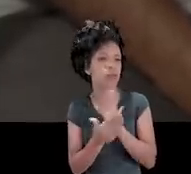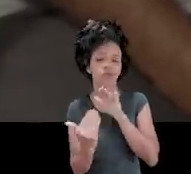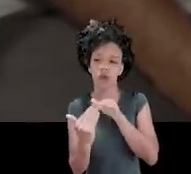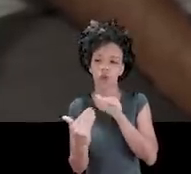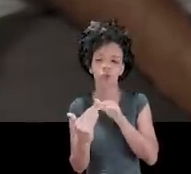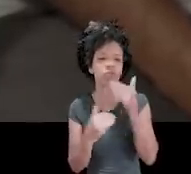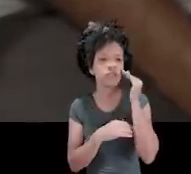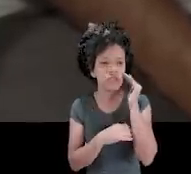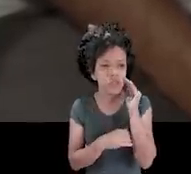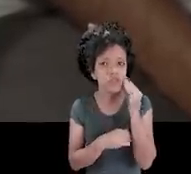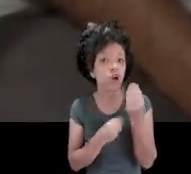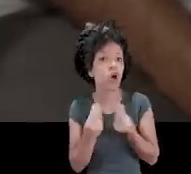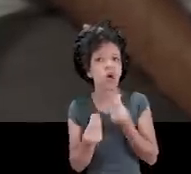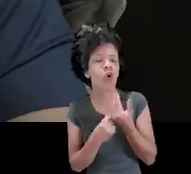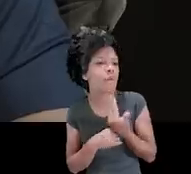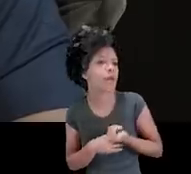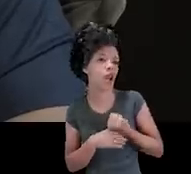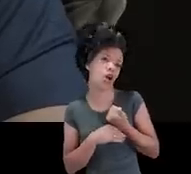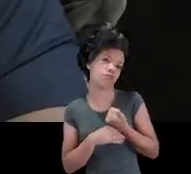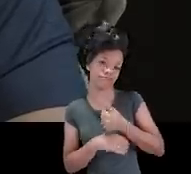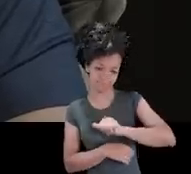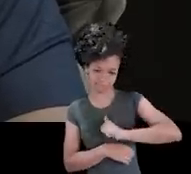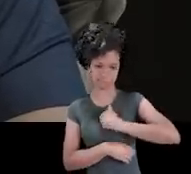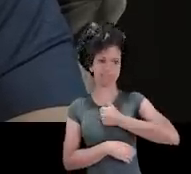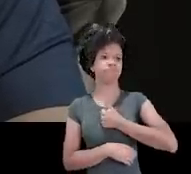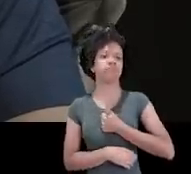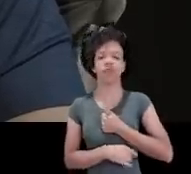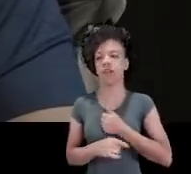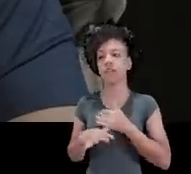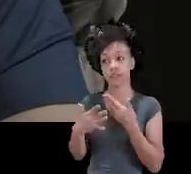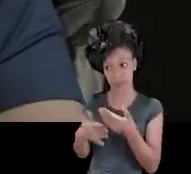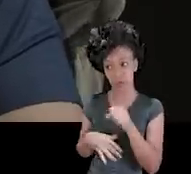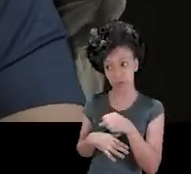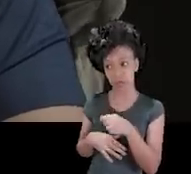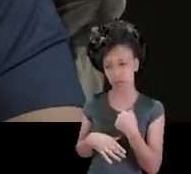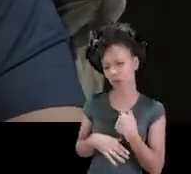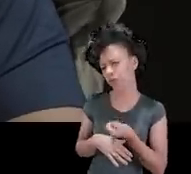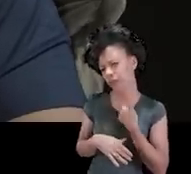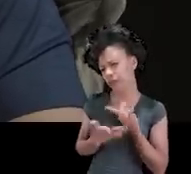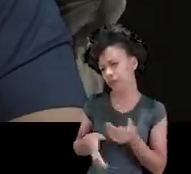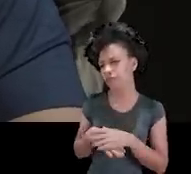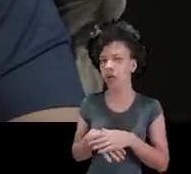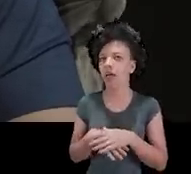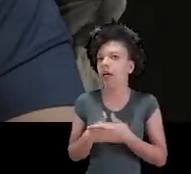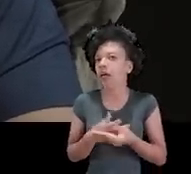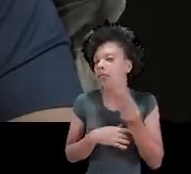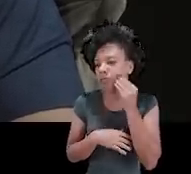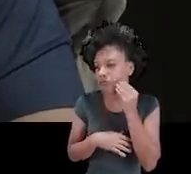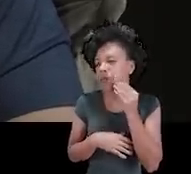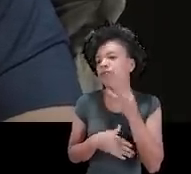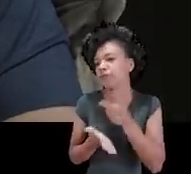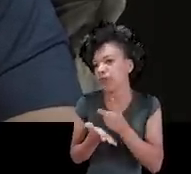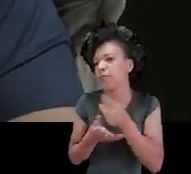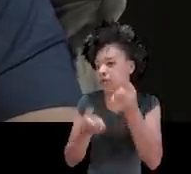que você entende como melhor. Entende? Sim, mas aí pegou a coisa toda. Eu sou comediante, eu vou ficar tentando sempre